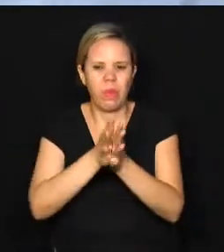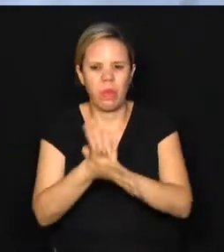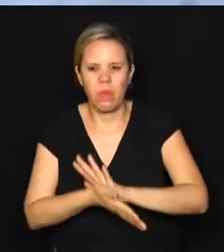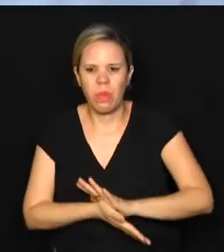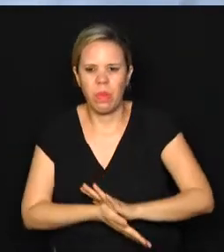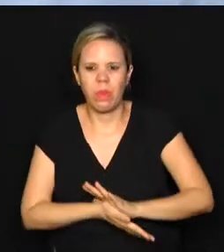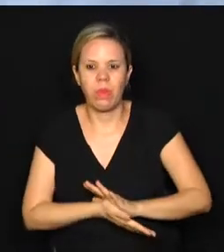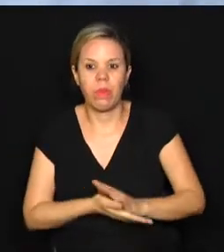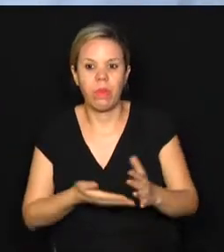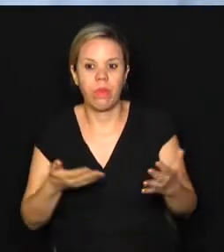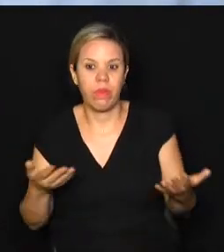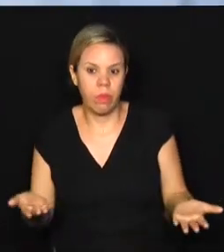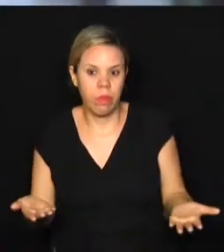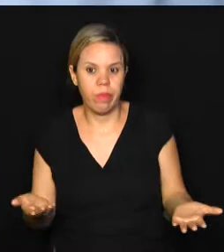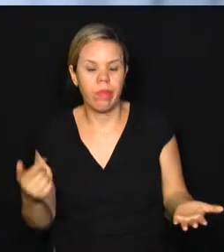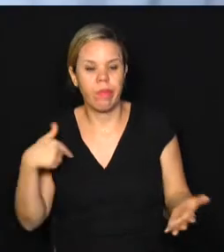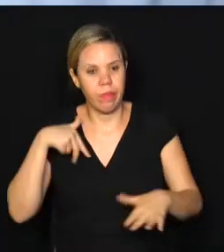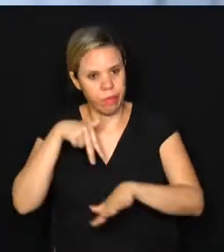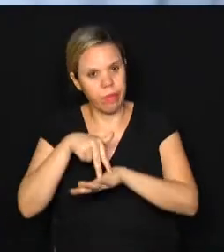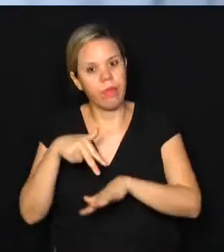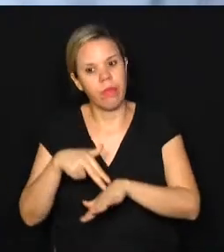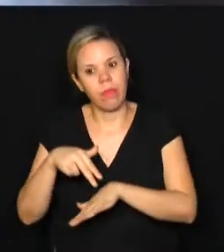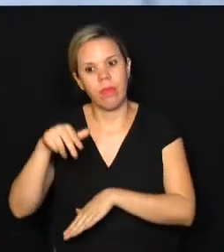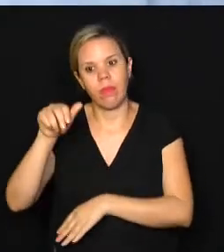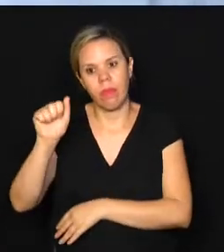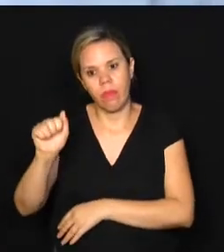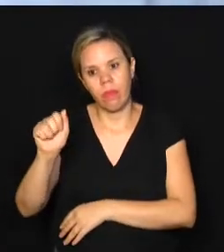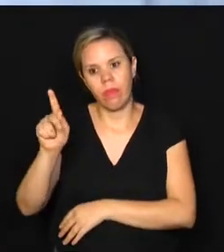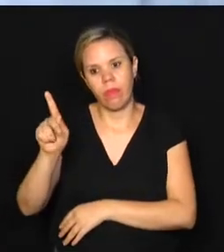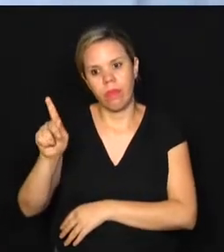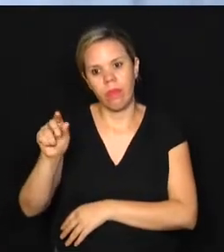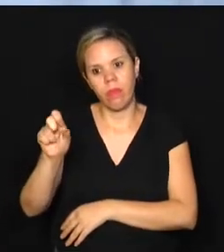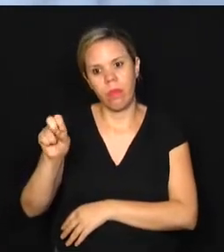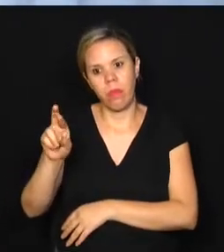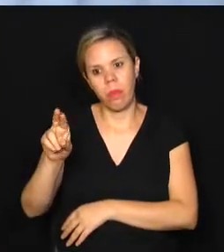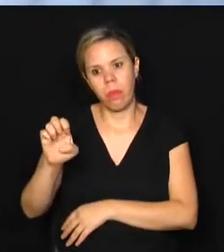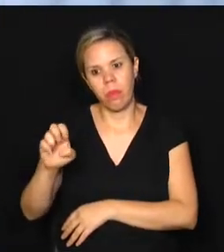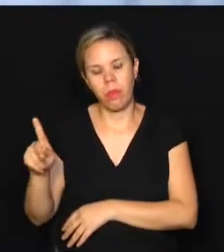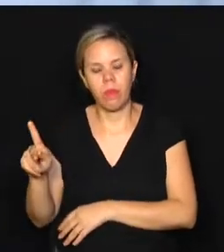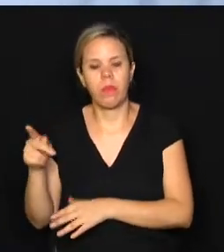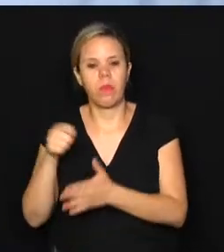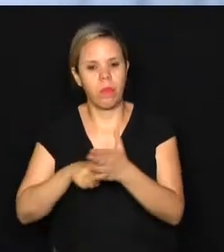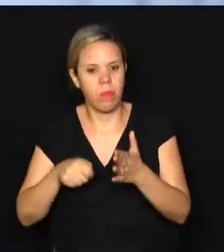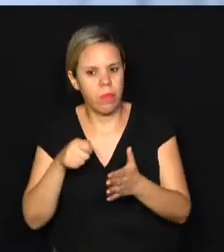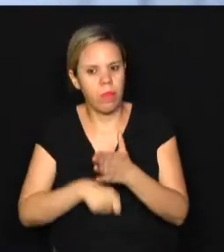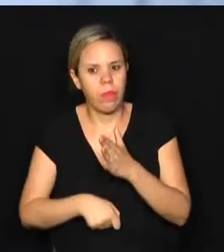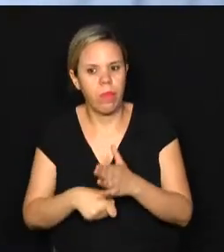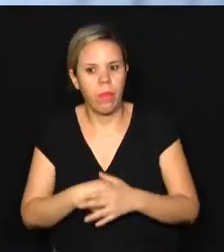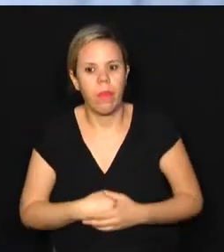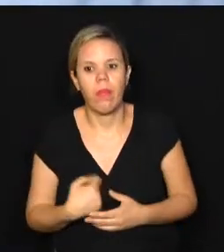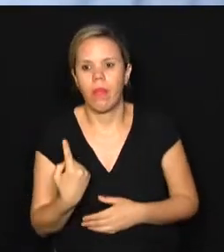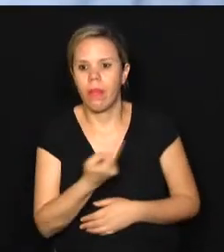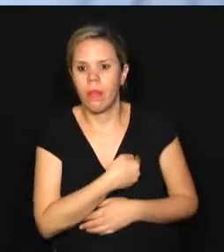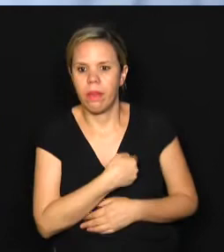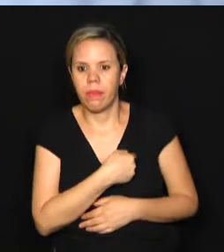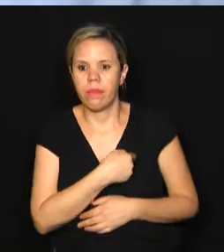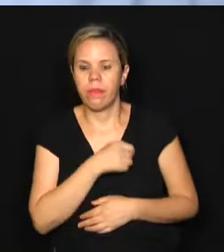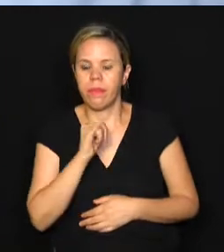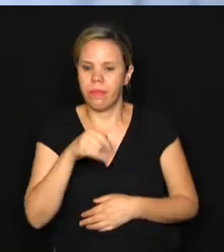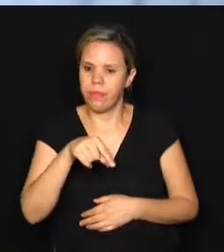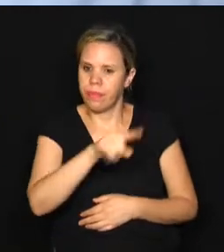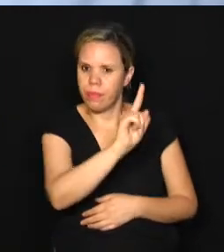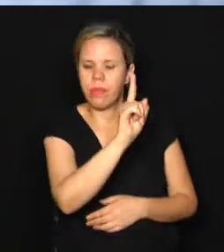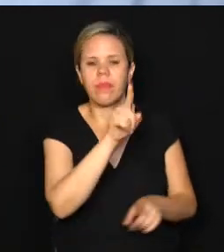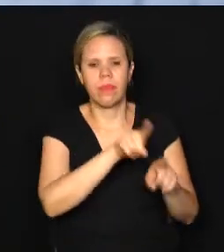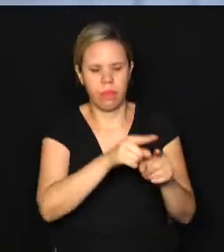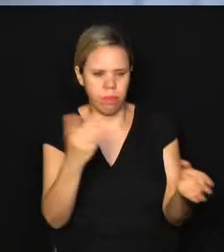Então, assim, a gente está aqui, a Proesp está aqui apoiando a comunidade em luta, e a gente, se for o caso, vai ajuizar